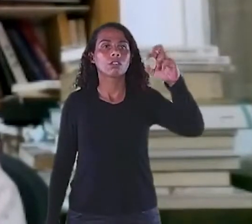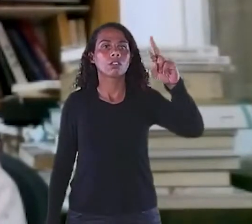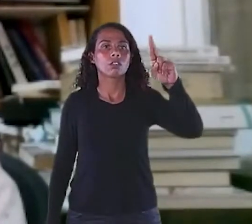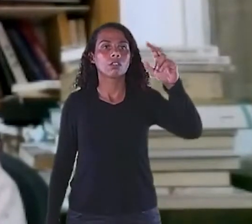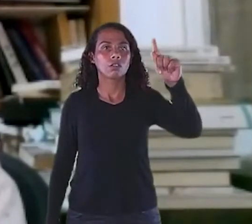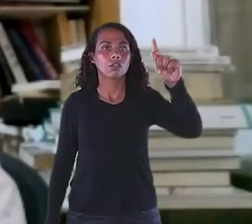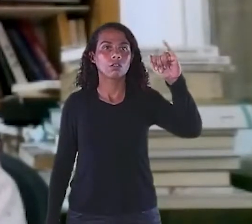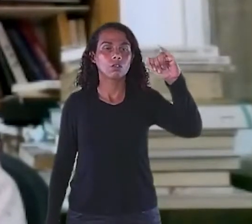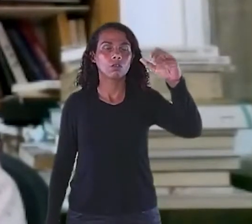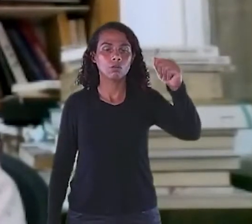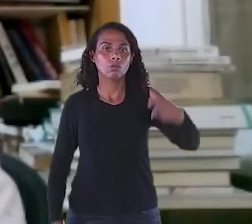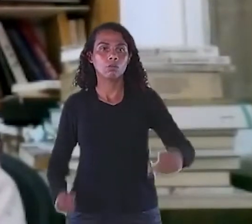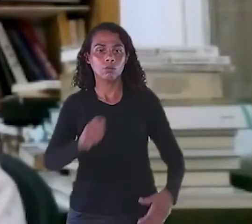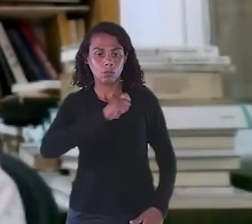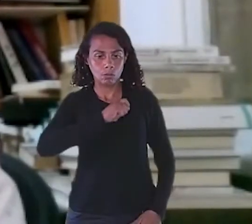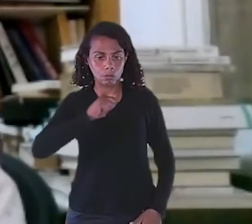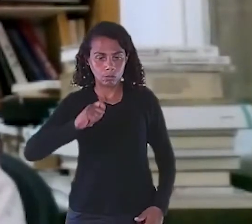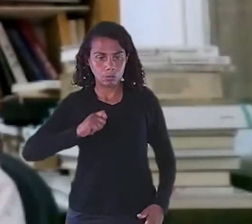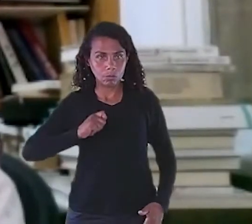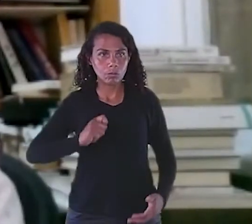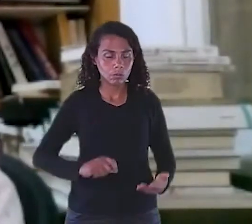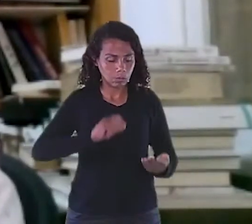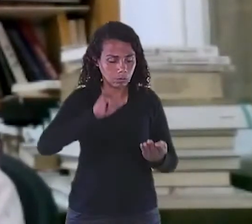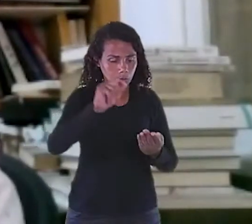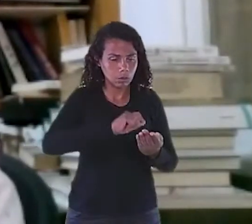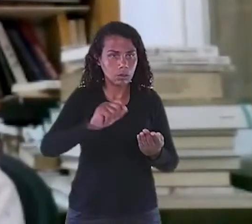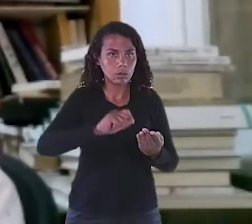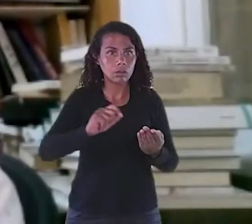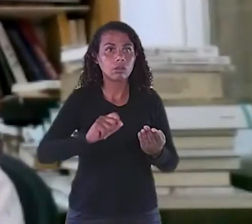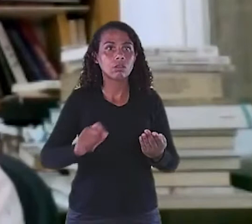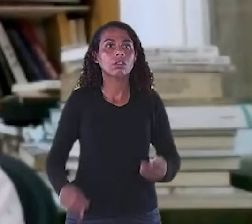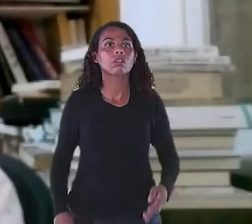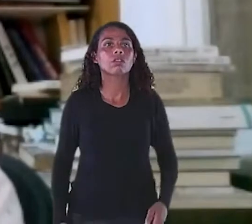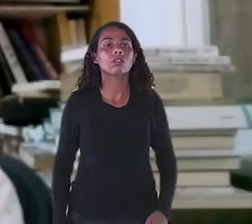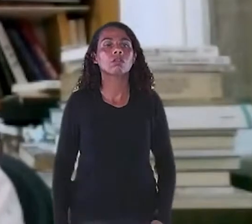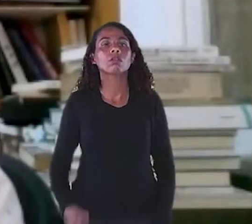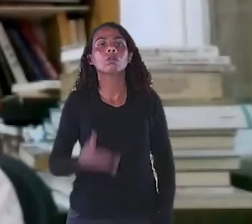naquela porta. Tinha umas figuras como o Fernando Brant,